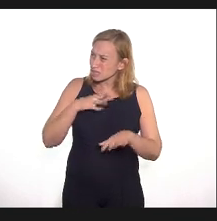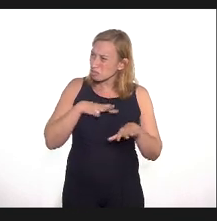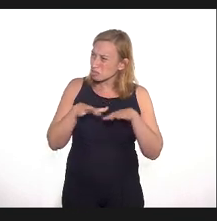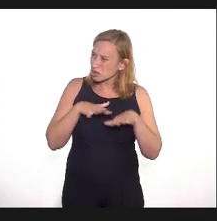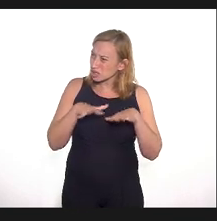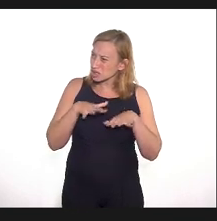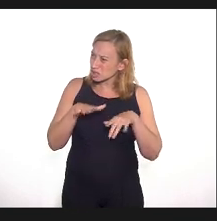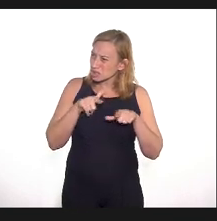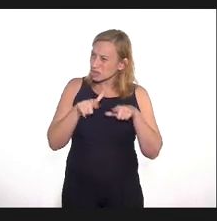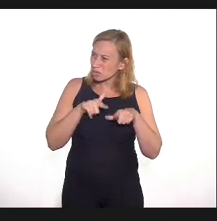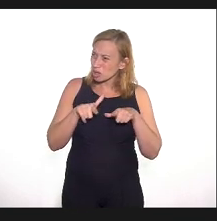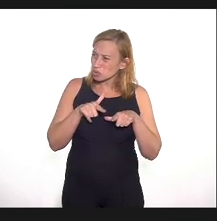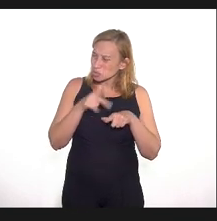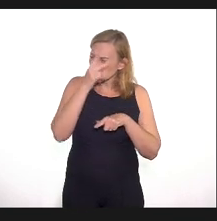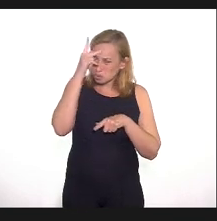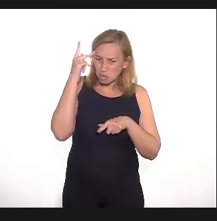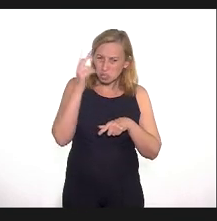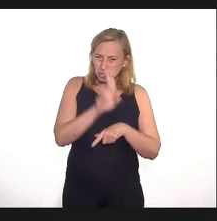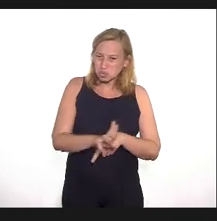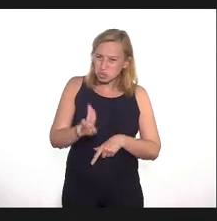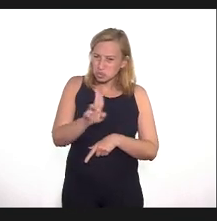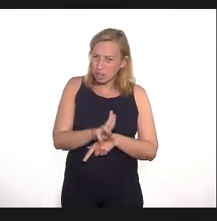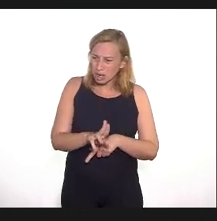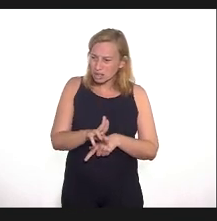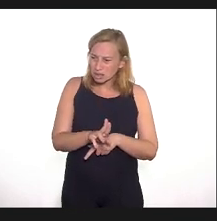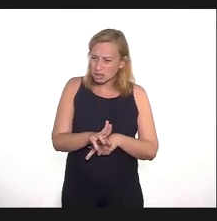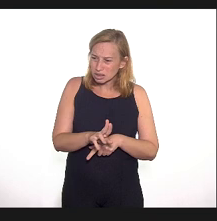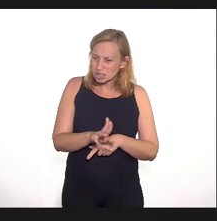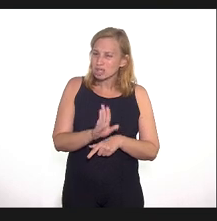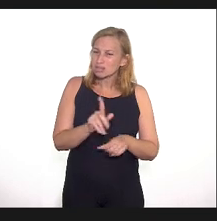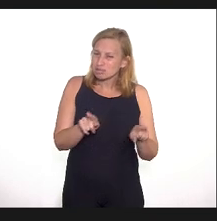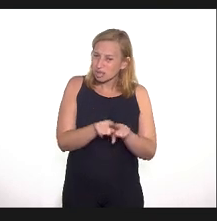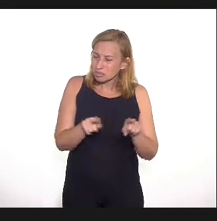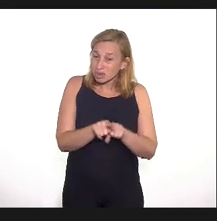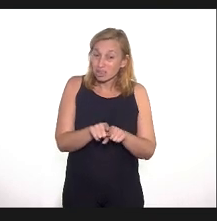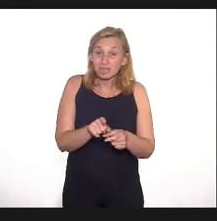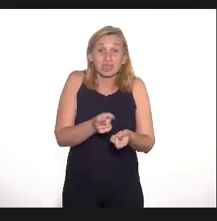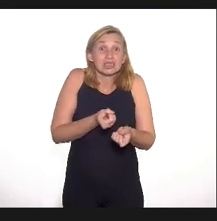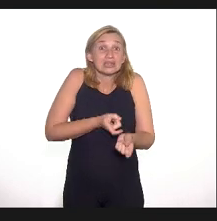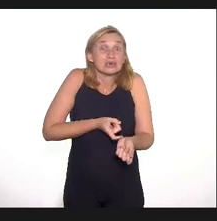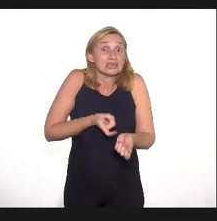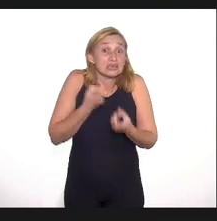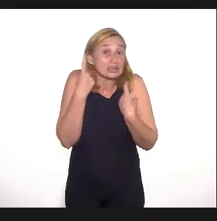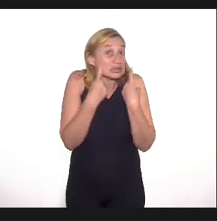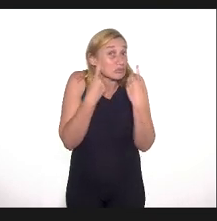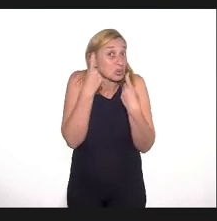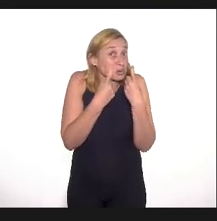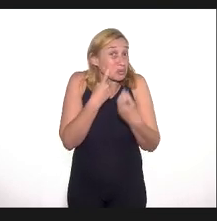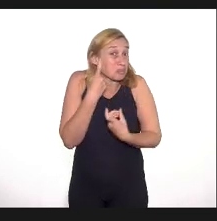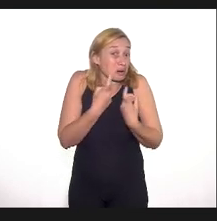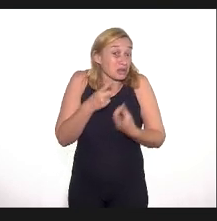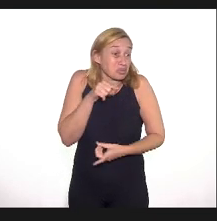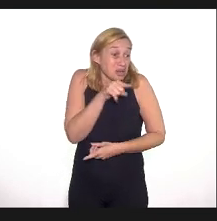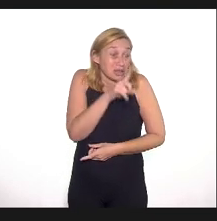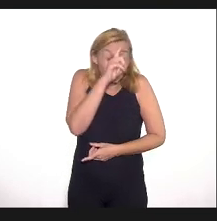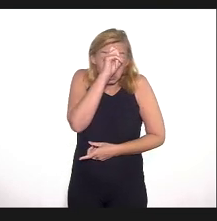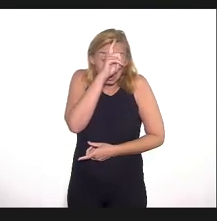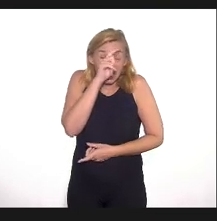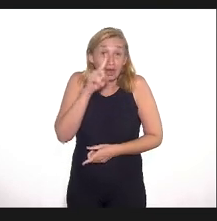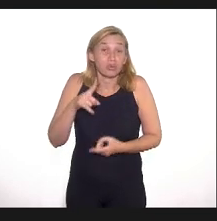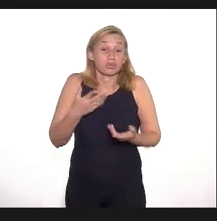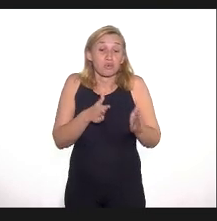mobilização de trabalhadores, de usuários, que estão também desesperados, porque aquele hospital está passando por